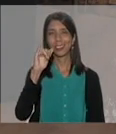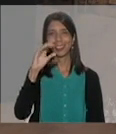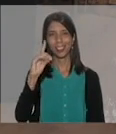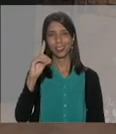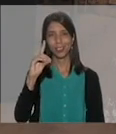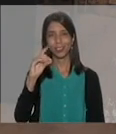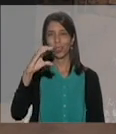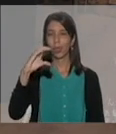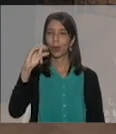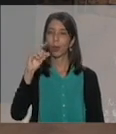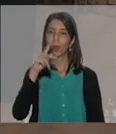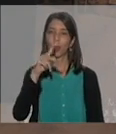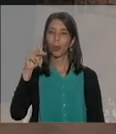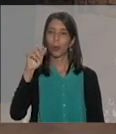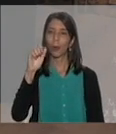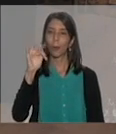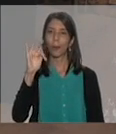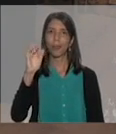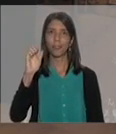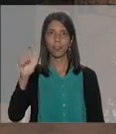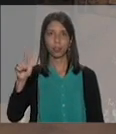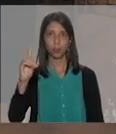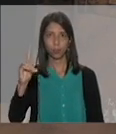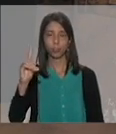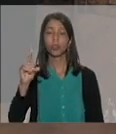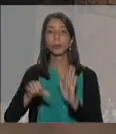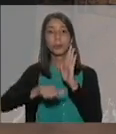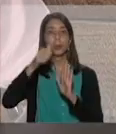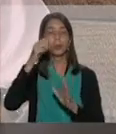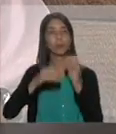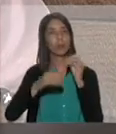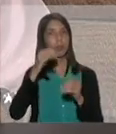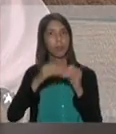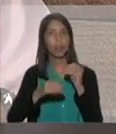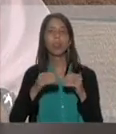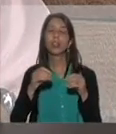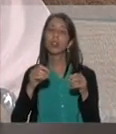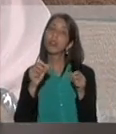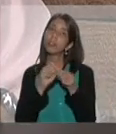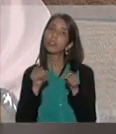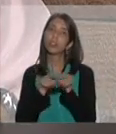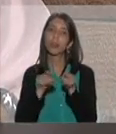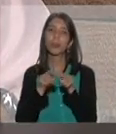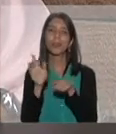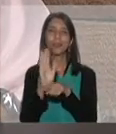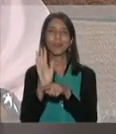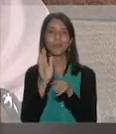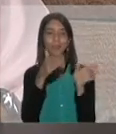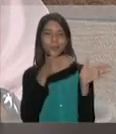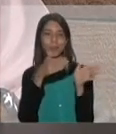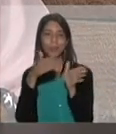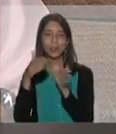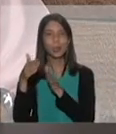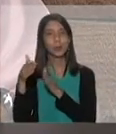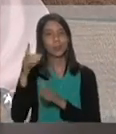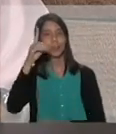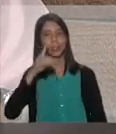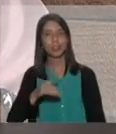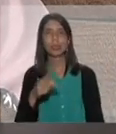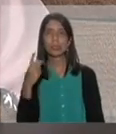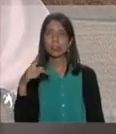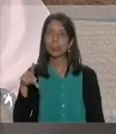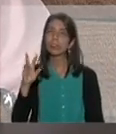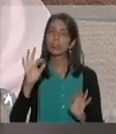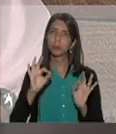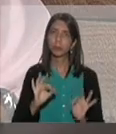Copperfield. David Copperfield foi a primeira novela, foi a sua né? primeira novela. Eu fiz uma pequena participação no filme do Anselmo Duarte, que é a primeira